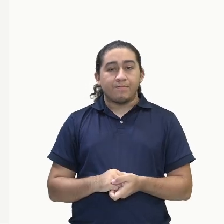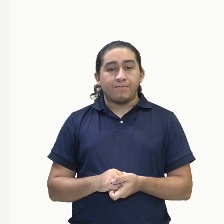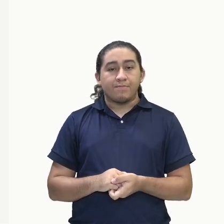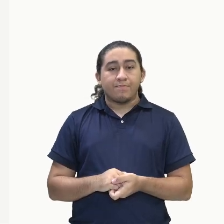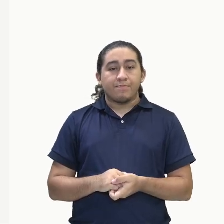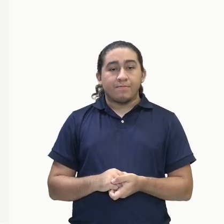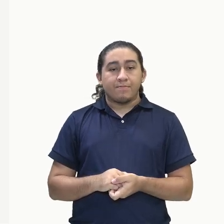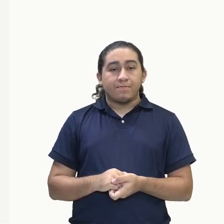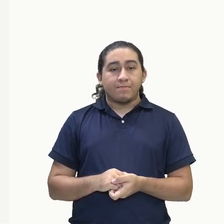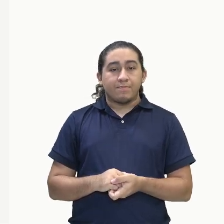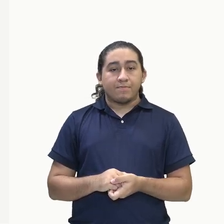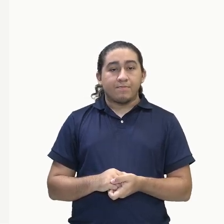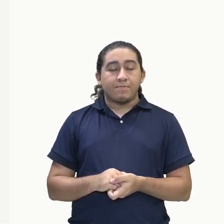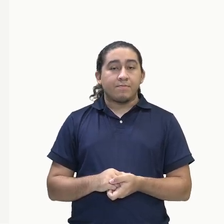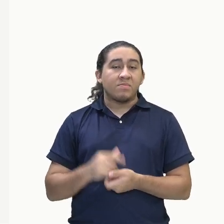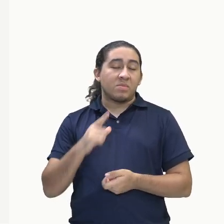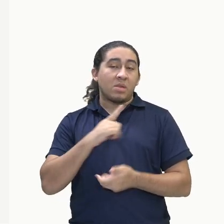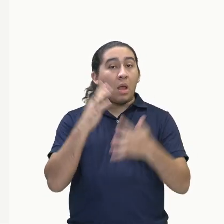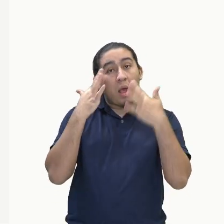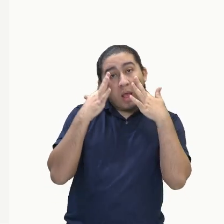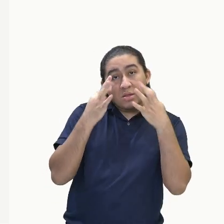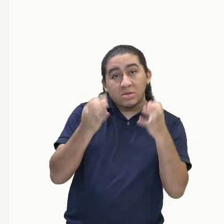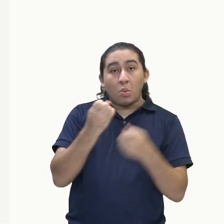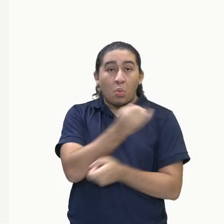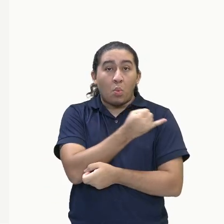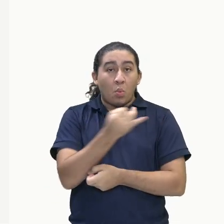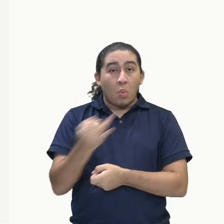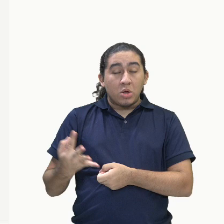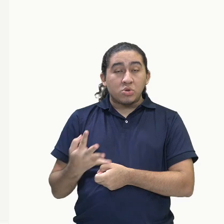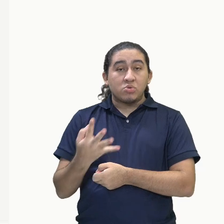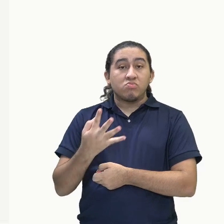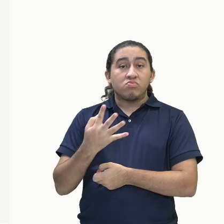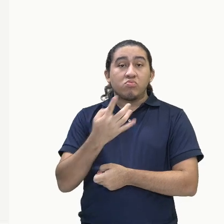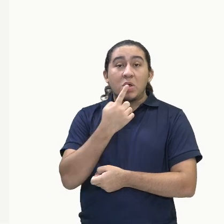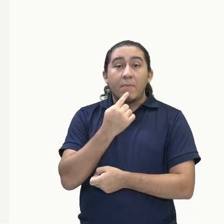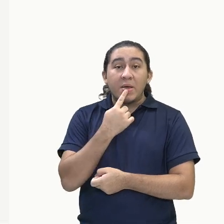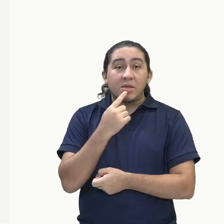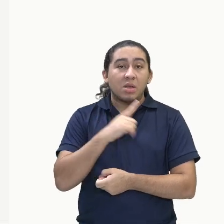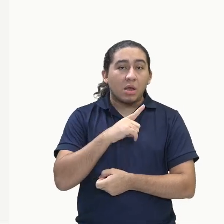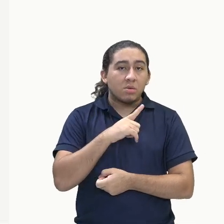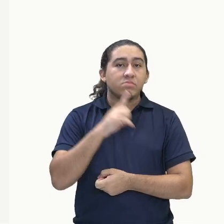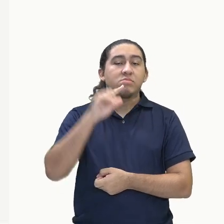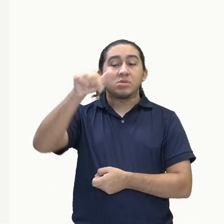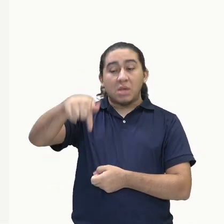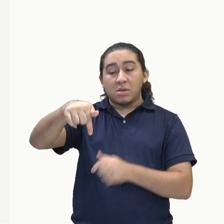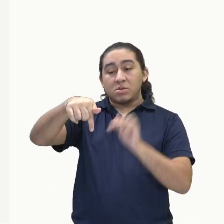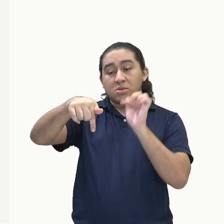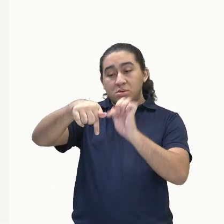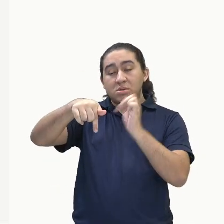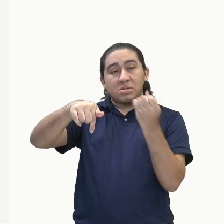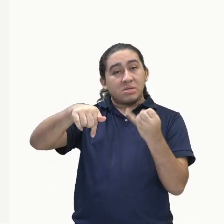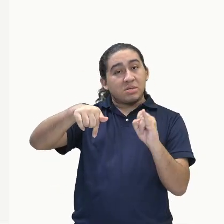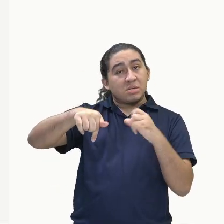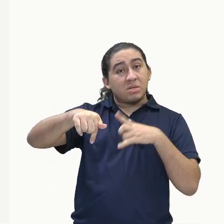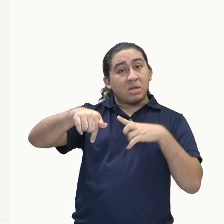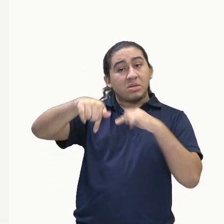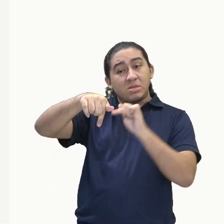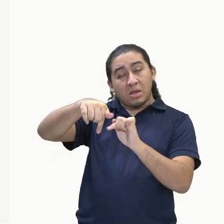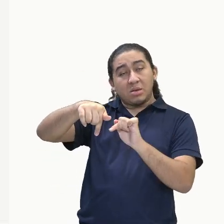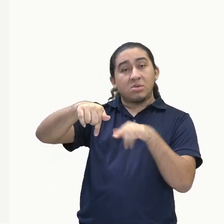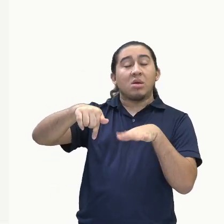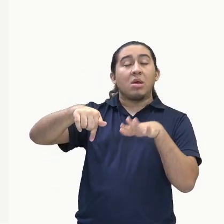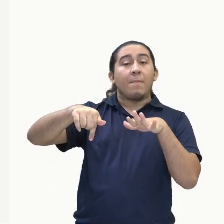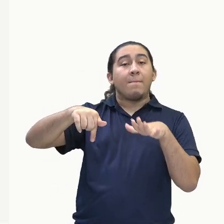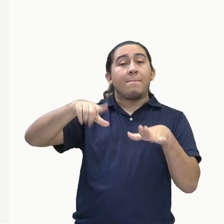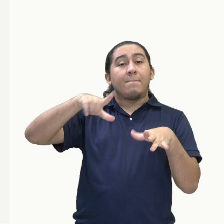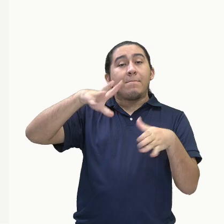vermelho? Eu tenho que observar quantos pirulitos vermelhos tem. 7. Tem 7 pirulitos vermelhos de um total de